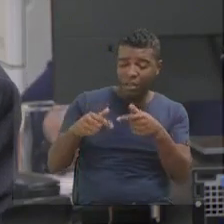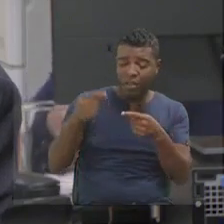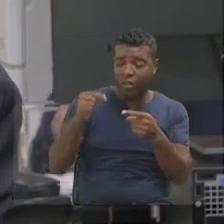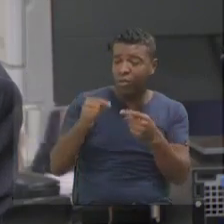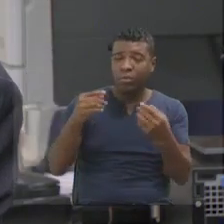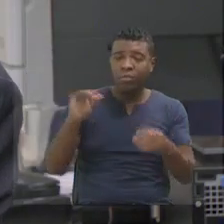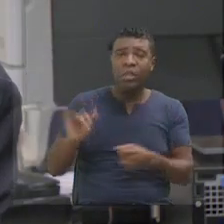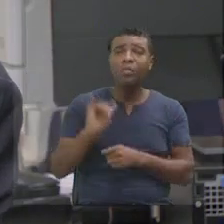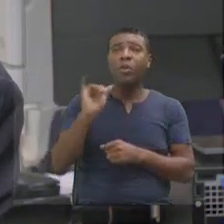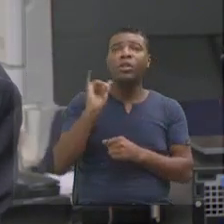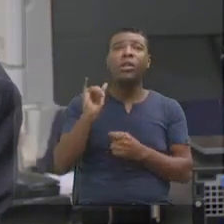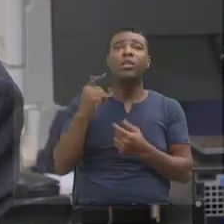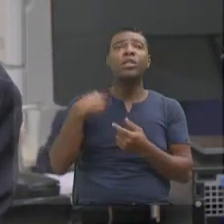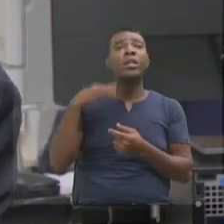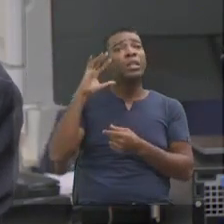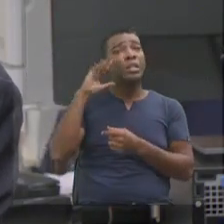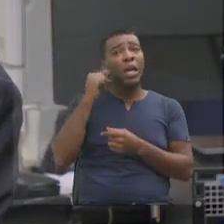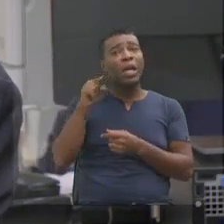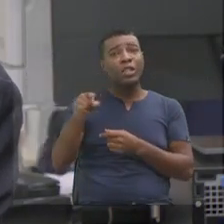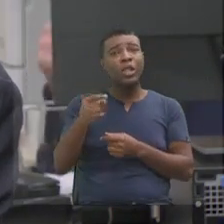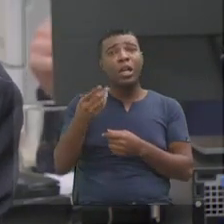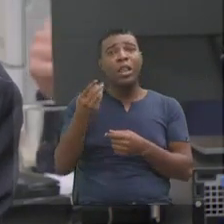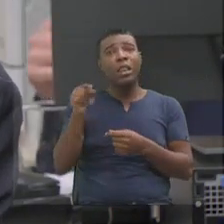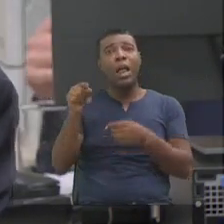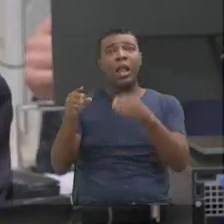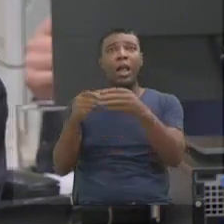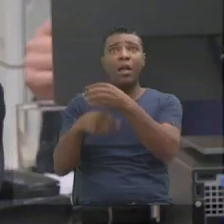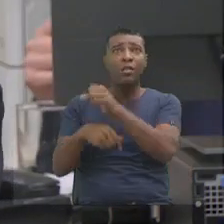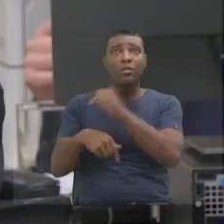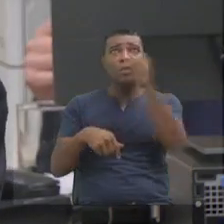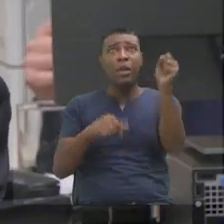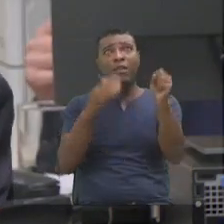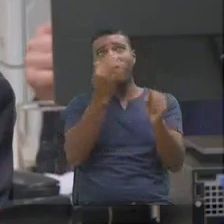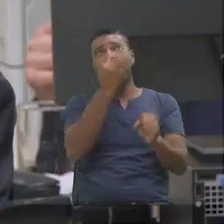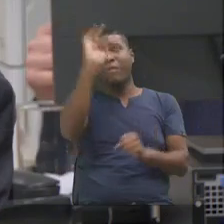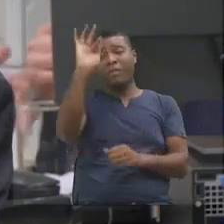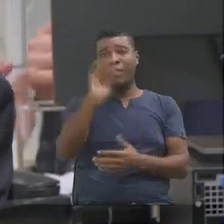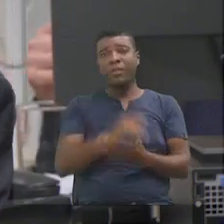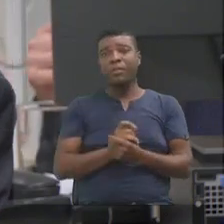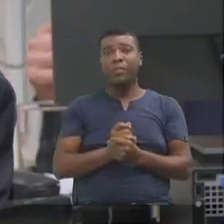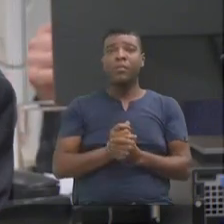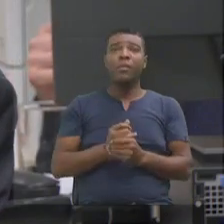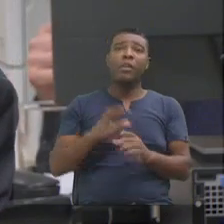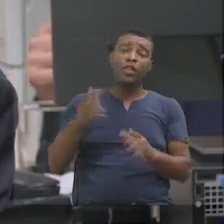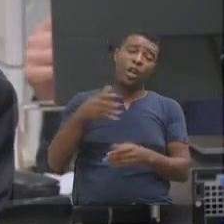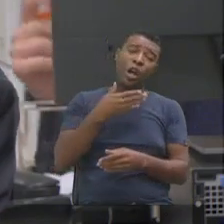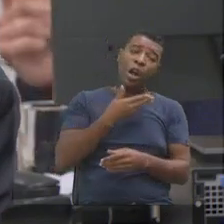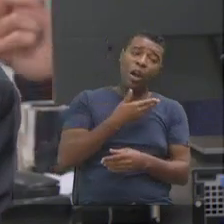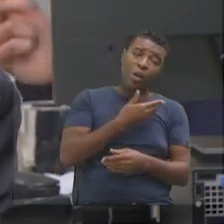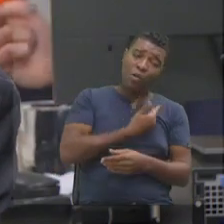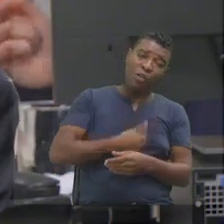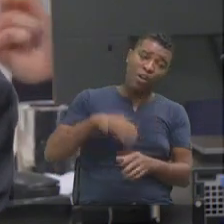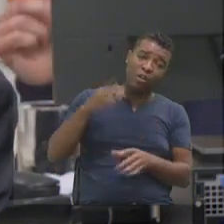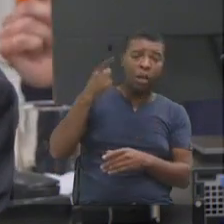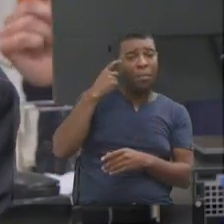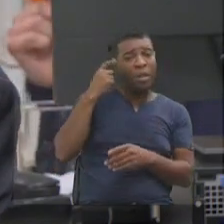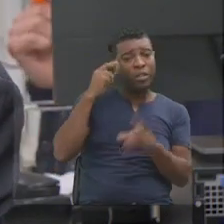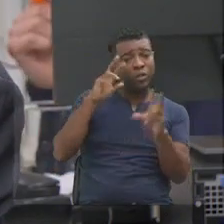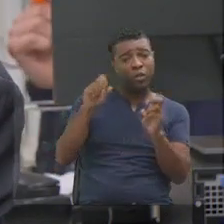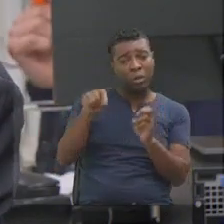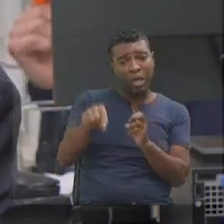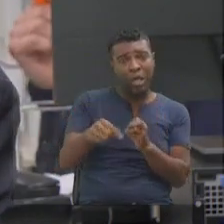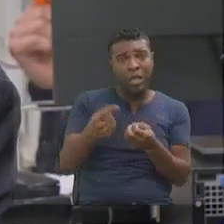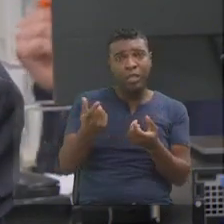por exemplo da federalização da fonética né algo já passou pela cabeça do governo uma vez que o governo de Minas